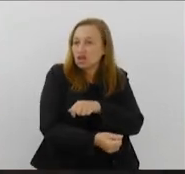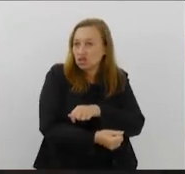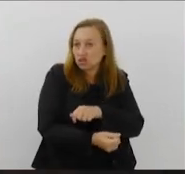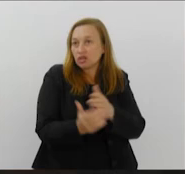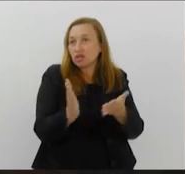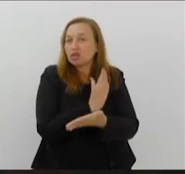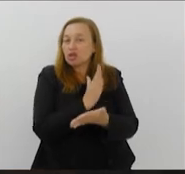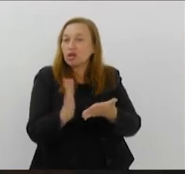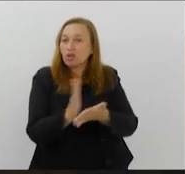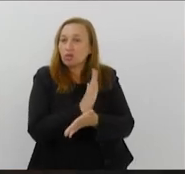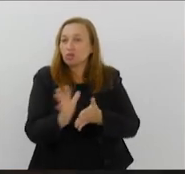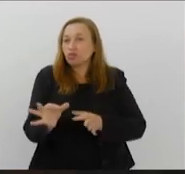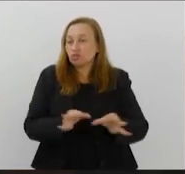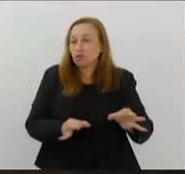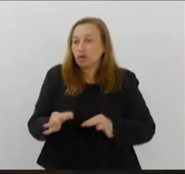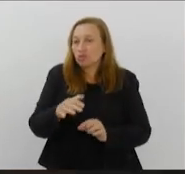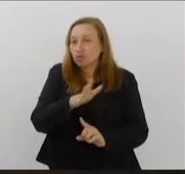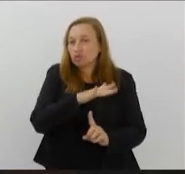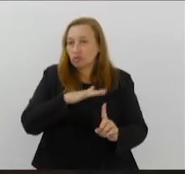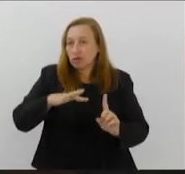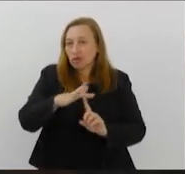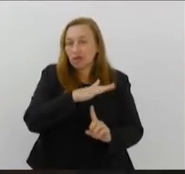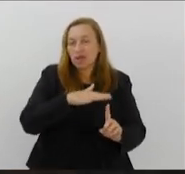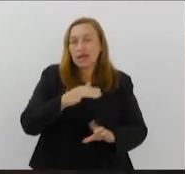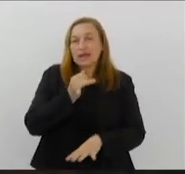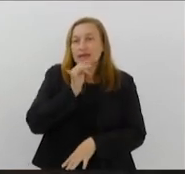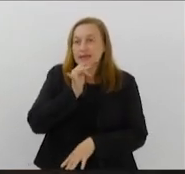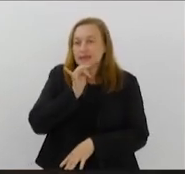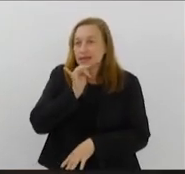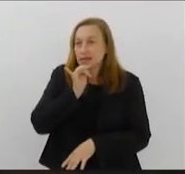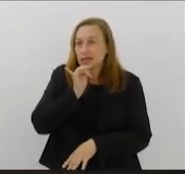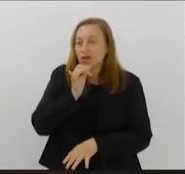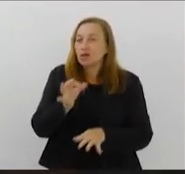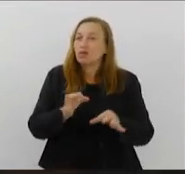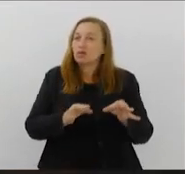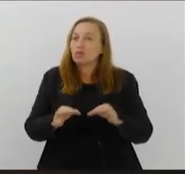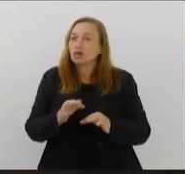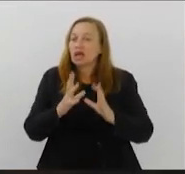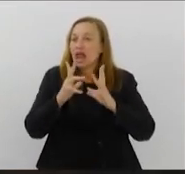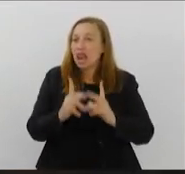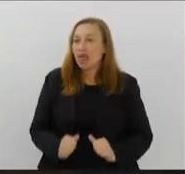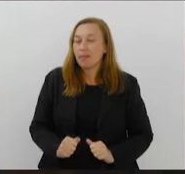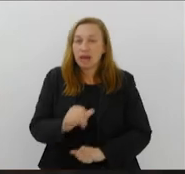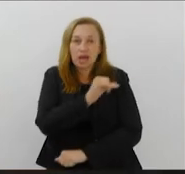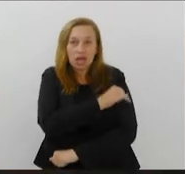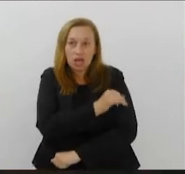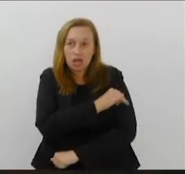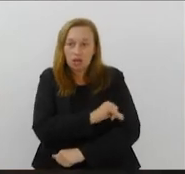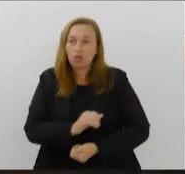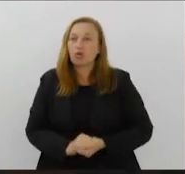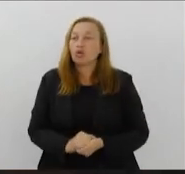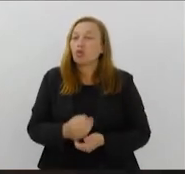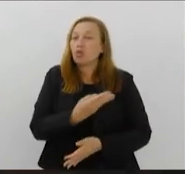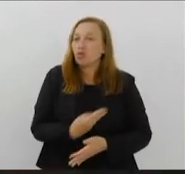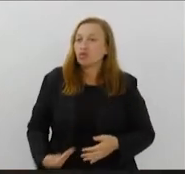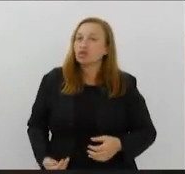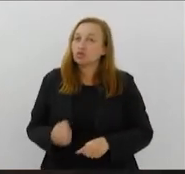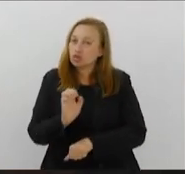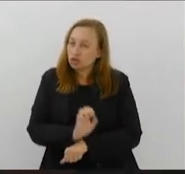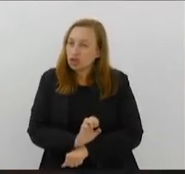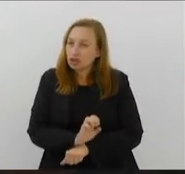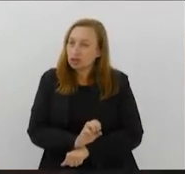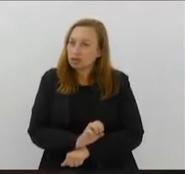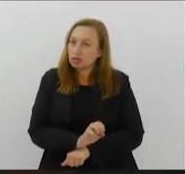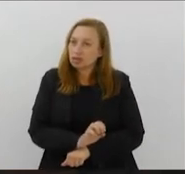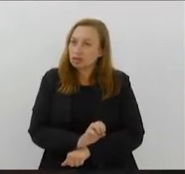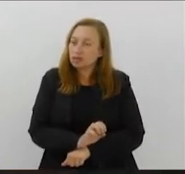alguns programas ambientais, como, por exemplo, o programa Limpa Rio. Isso o governo do estado tem feito